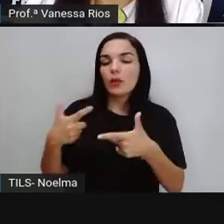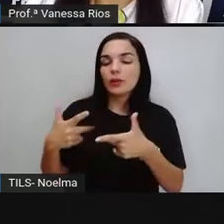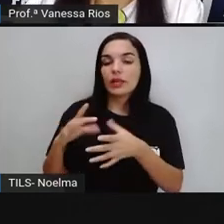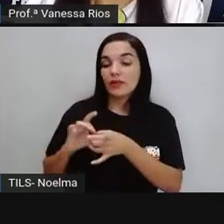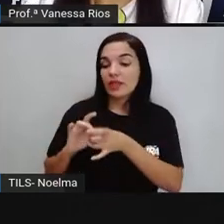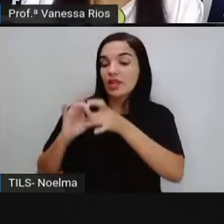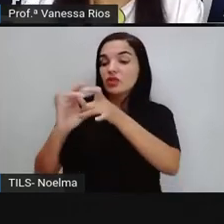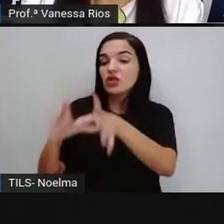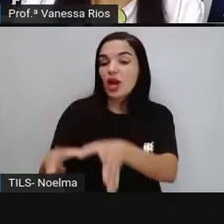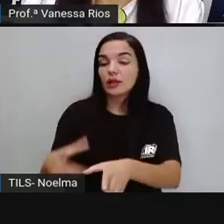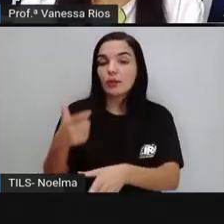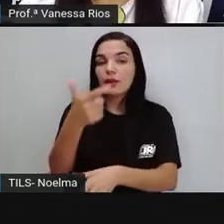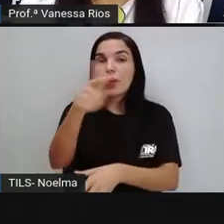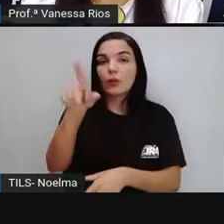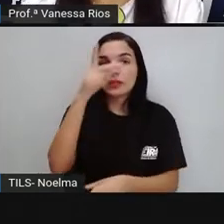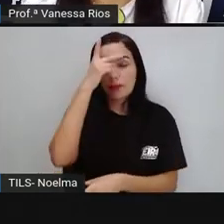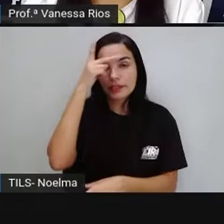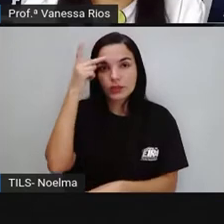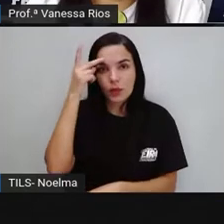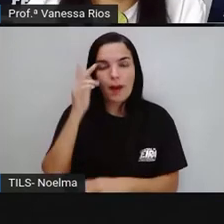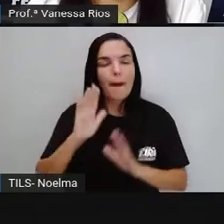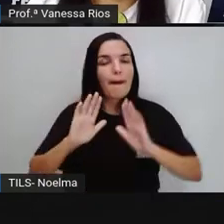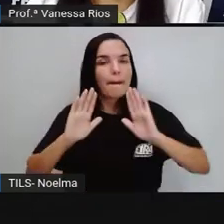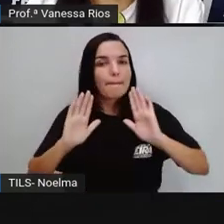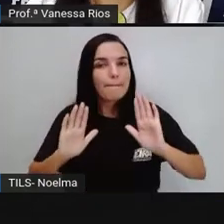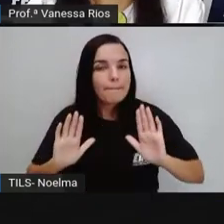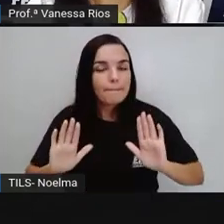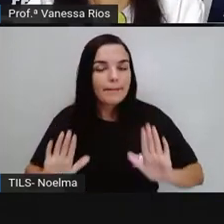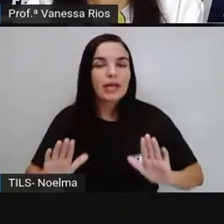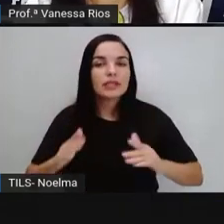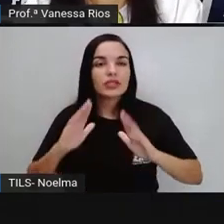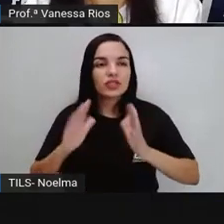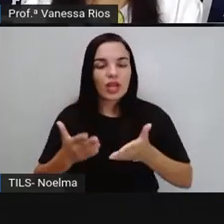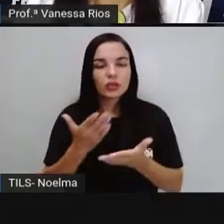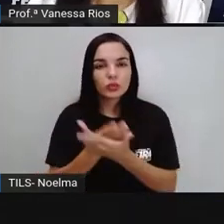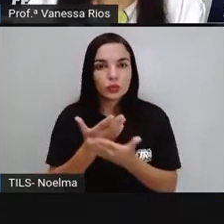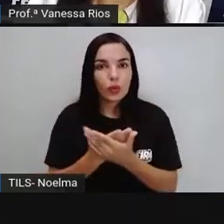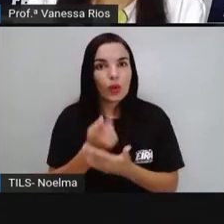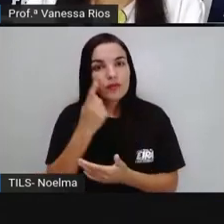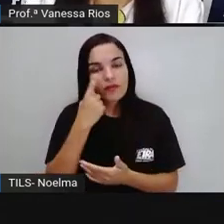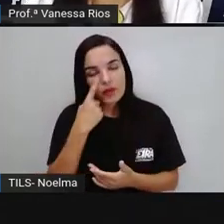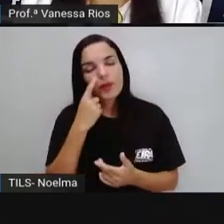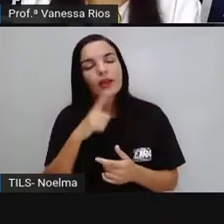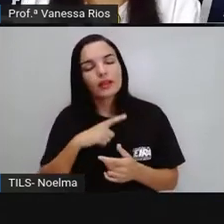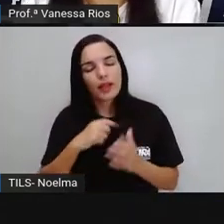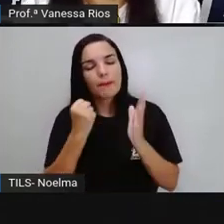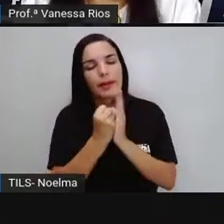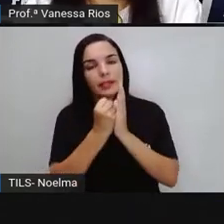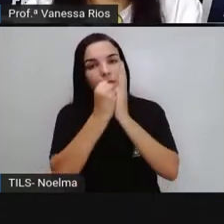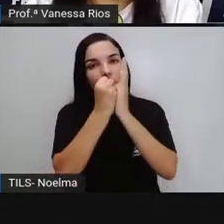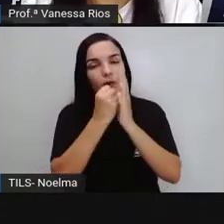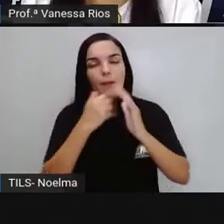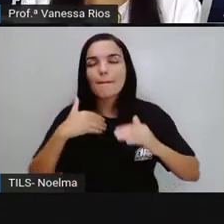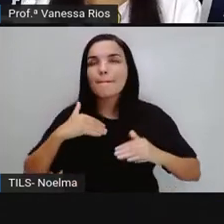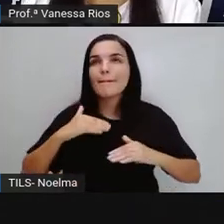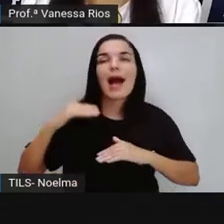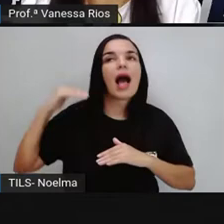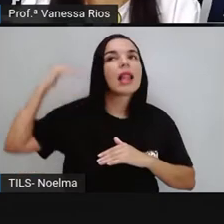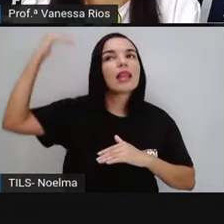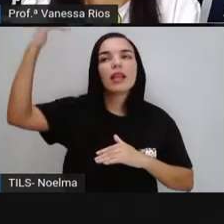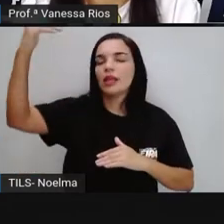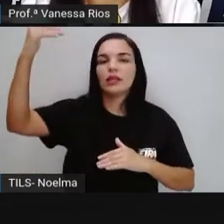para alguém. Mas a gente já estudou e percebemos que patrimônio vai muito mais além disso.